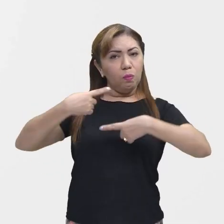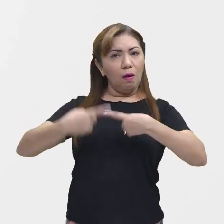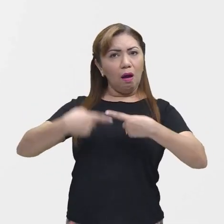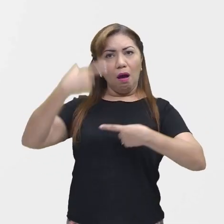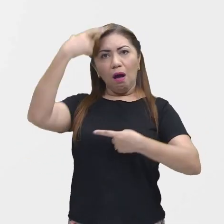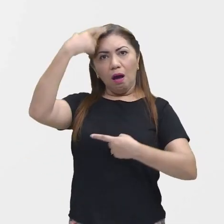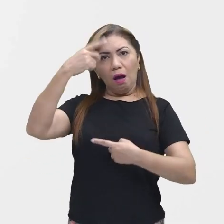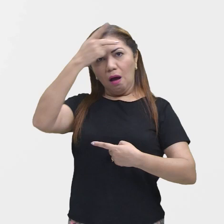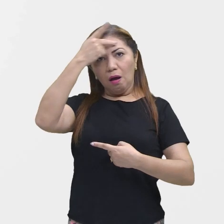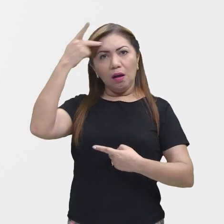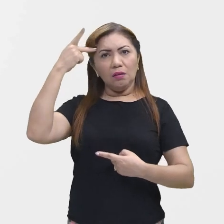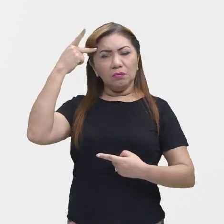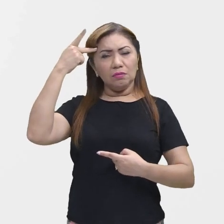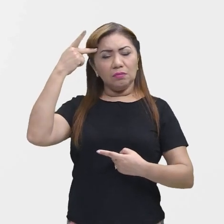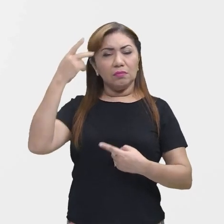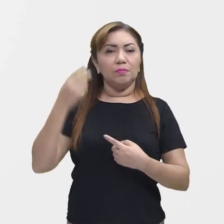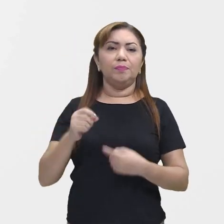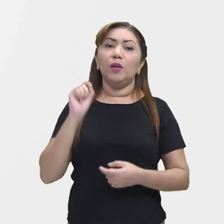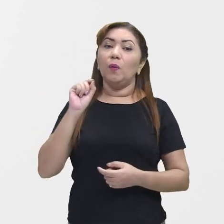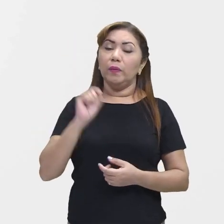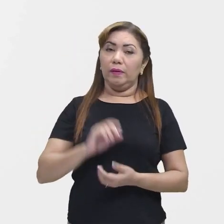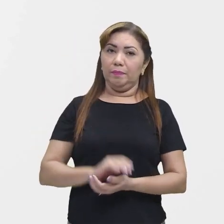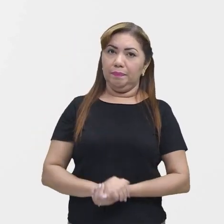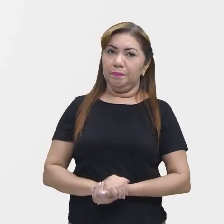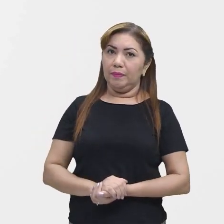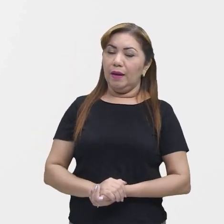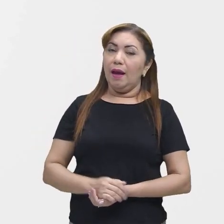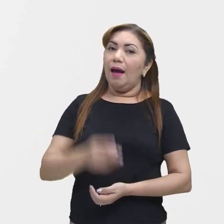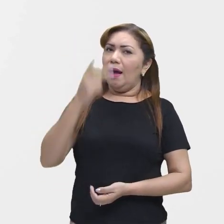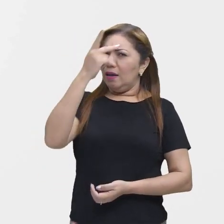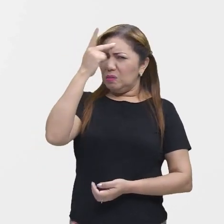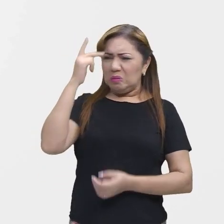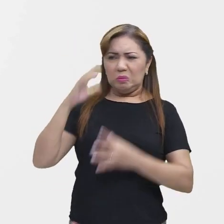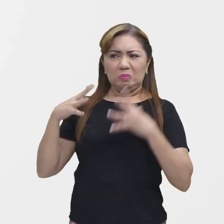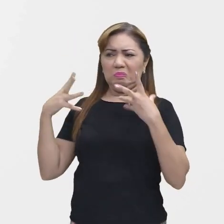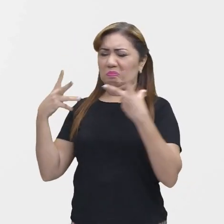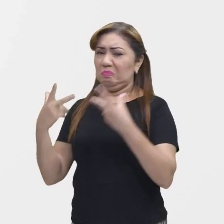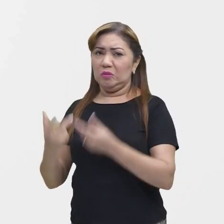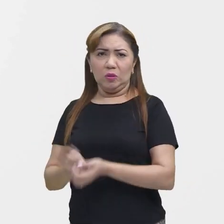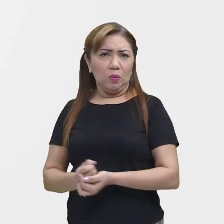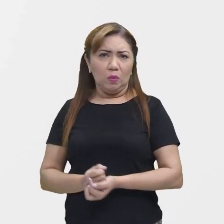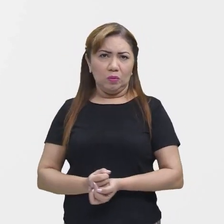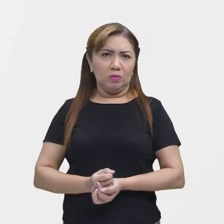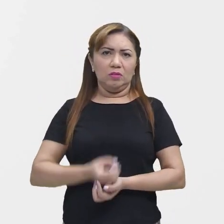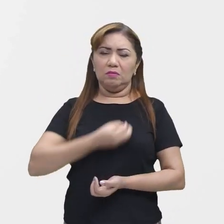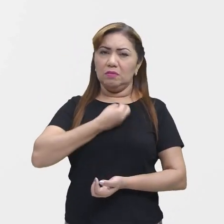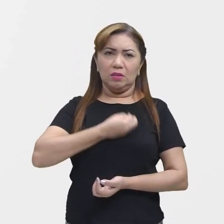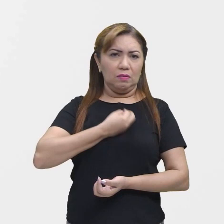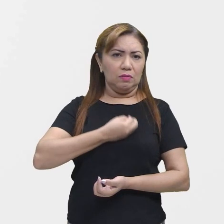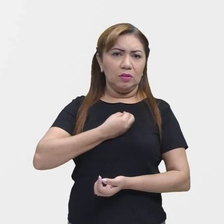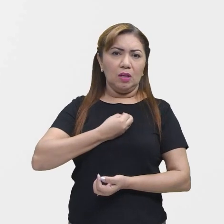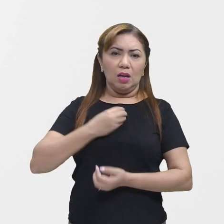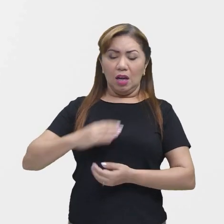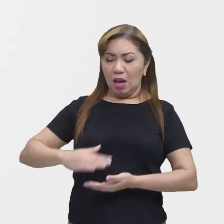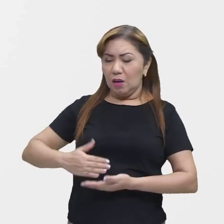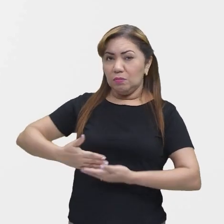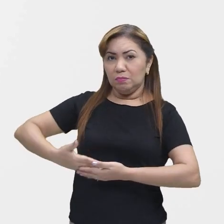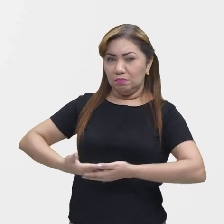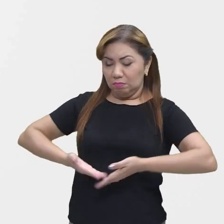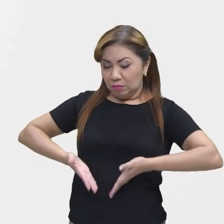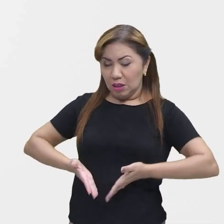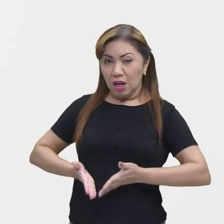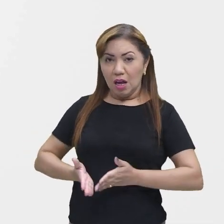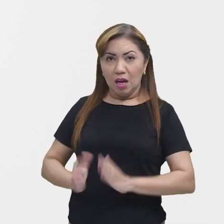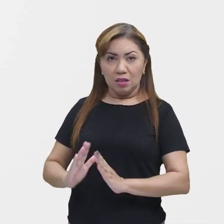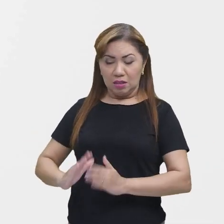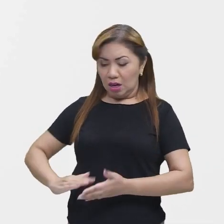reprodução humana, os seres vivos nascem, crescem, reproduzem e morrem. A reprodução é essencial para que